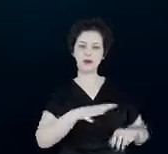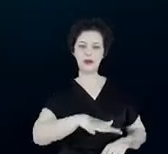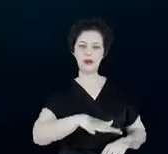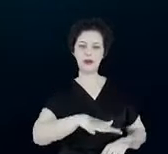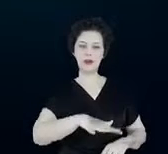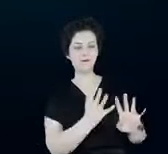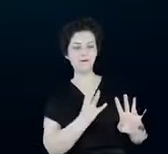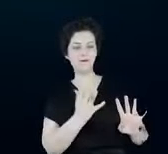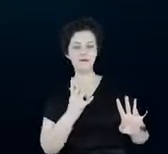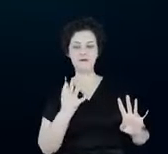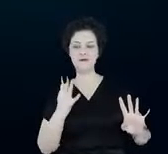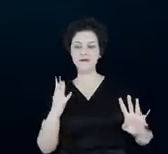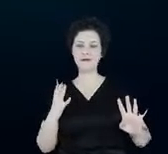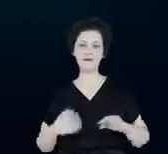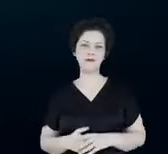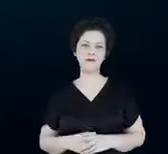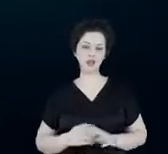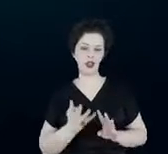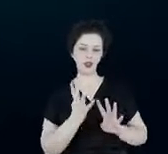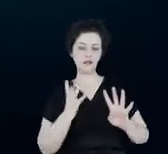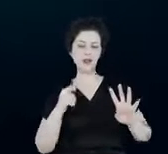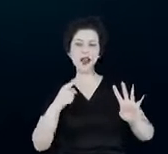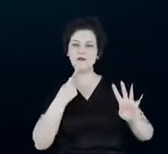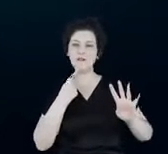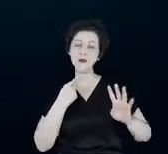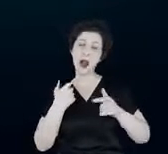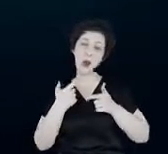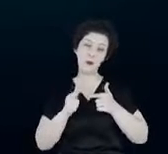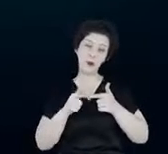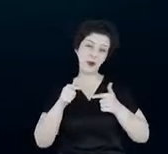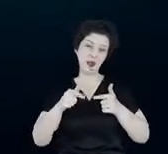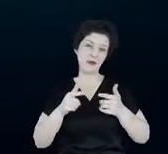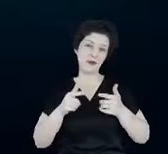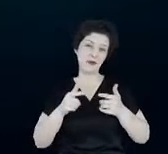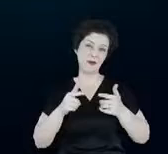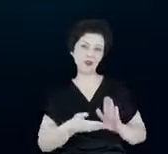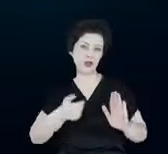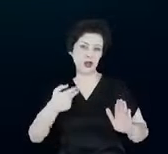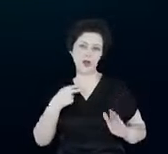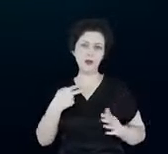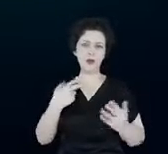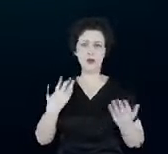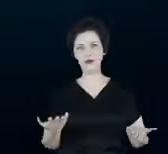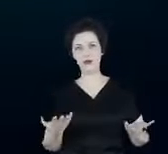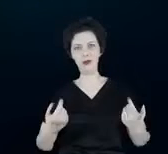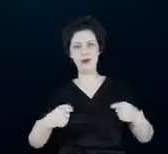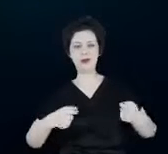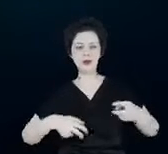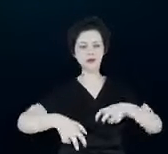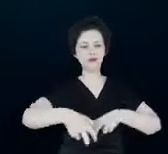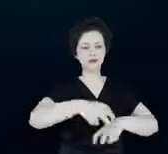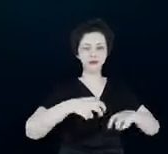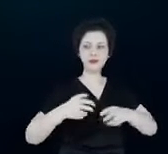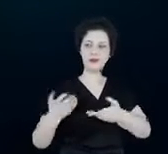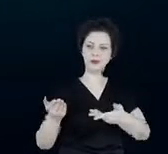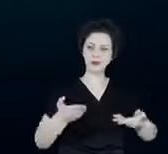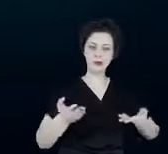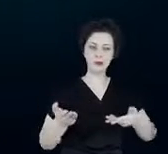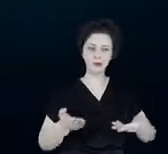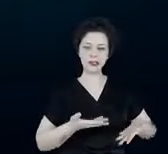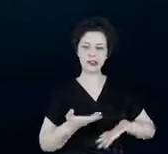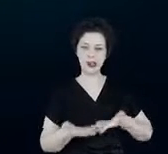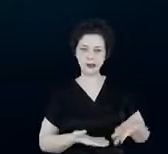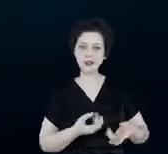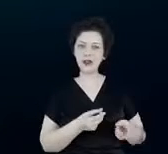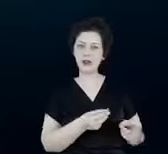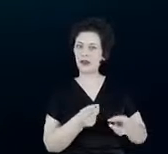tem fila esse essa fina um ponto vermelho que o restaurante não pode tirar a roda mesa e ela não consegue oferecer né o mesmo serviço